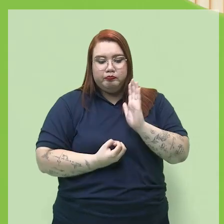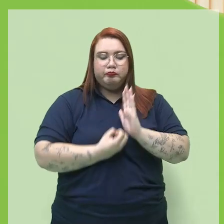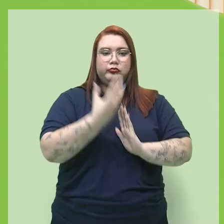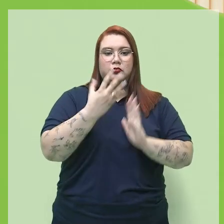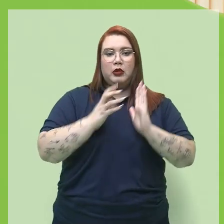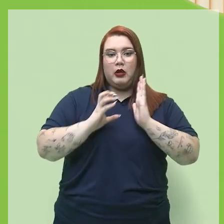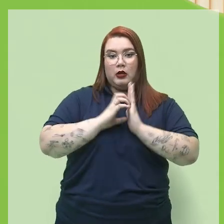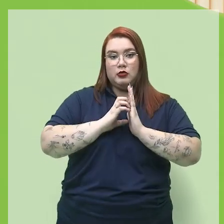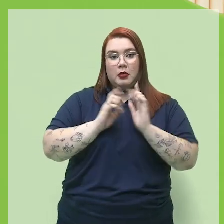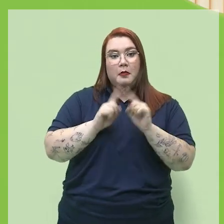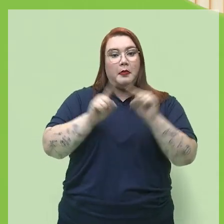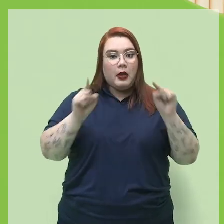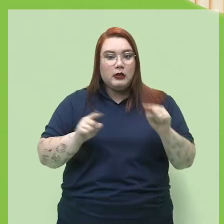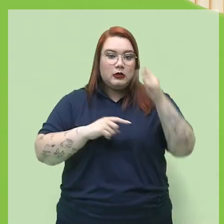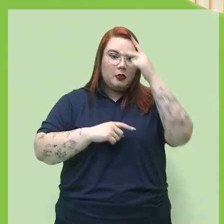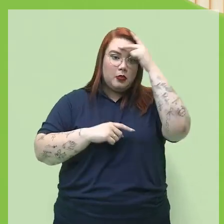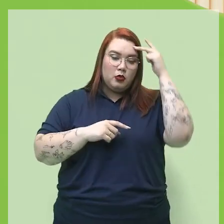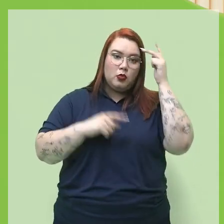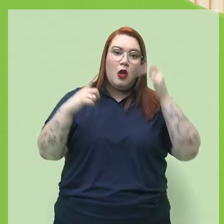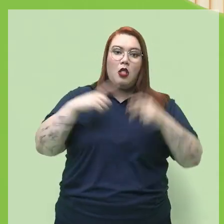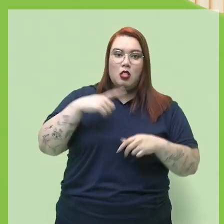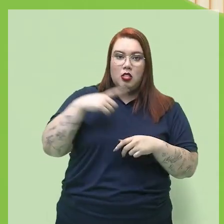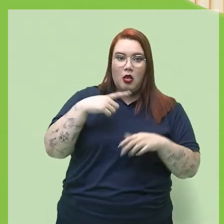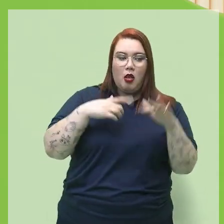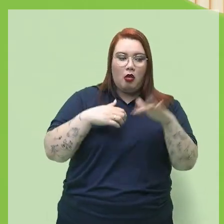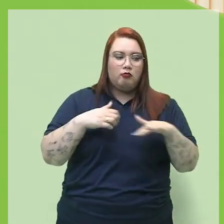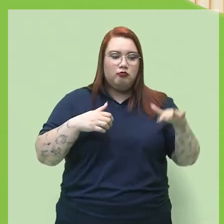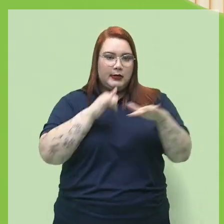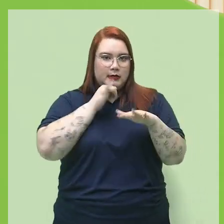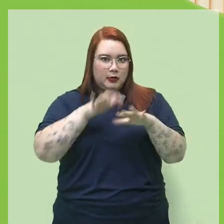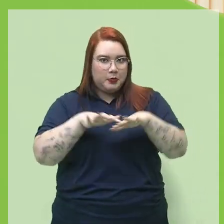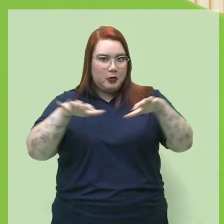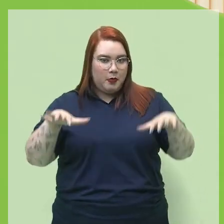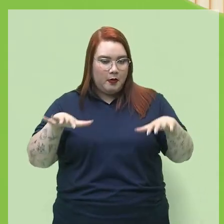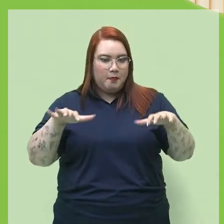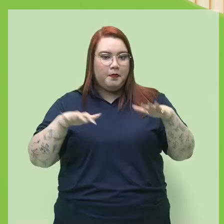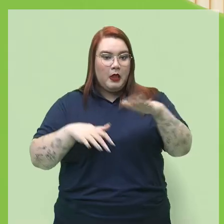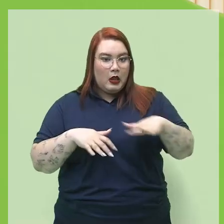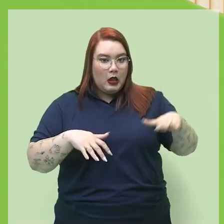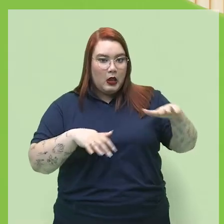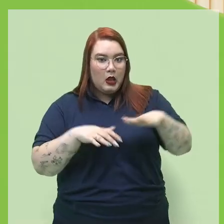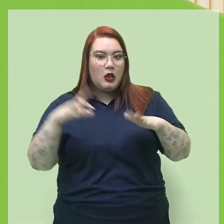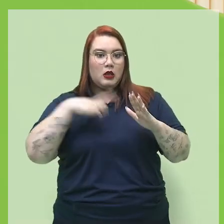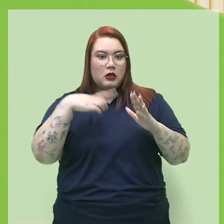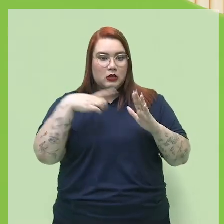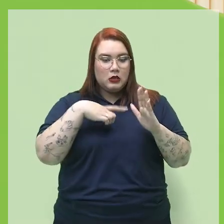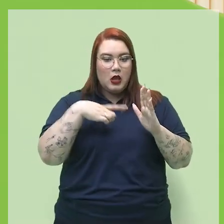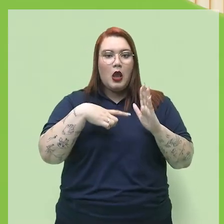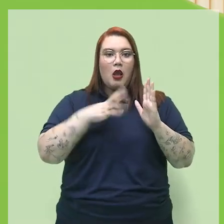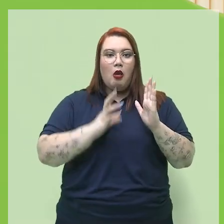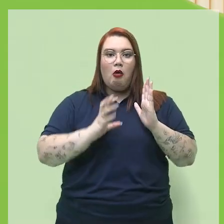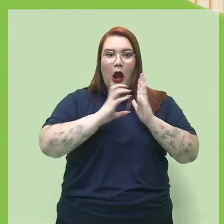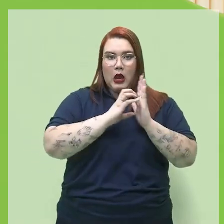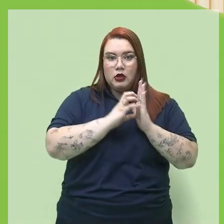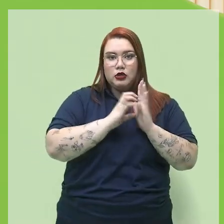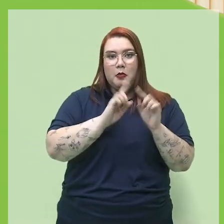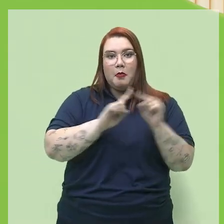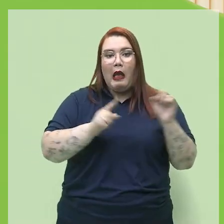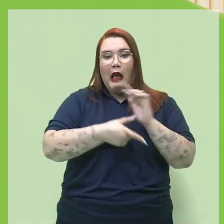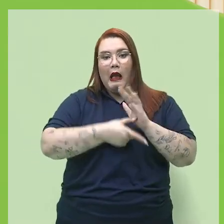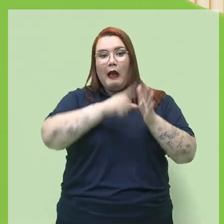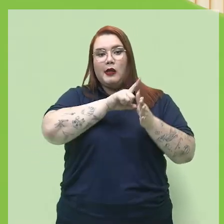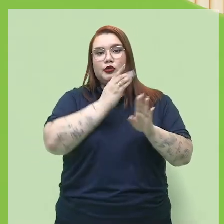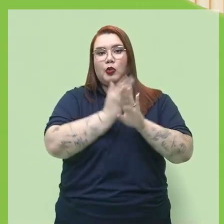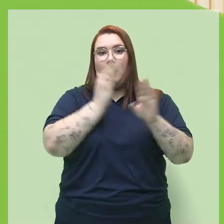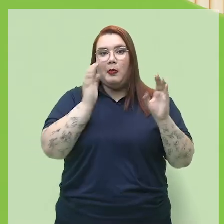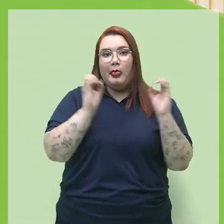E pessoas que desenvolvem a doença, né, geralmente, são as que não recebem um diagnóstico precoce e não